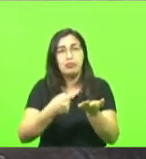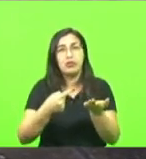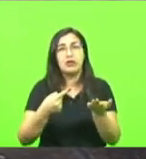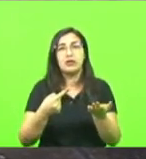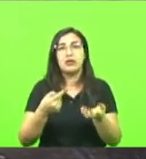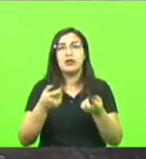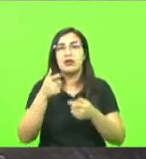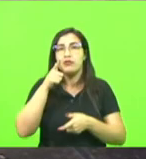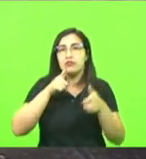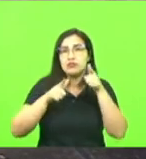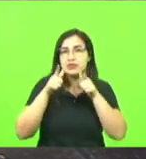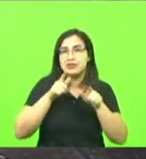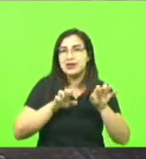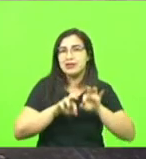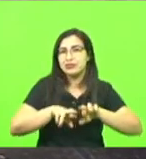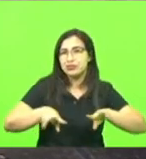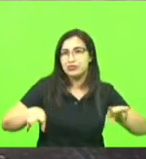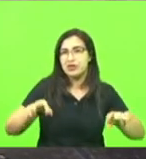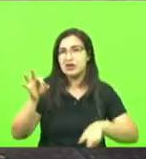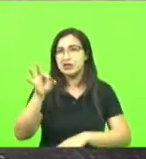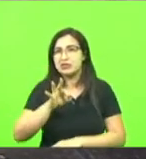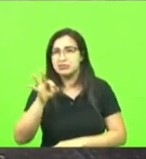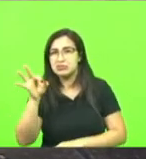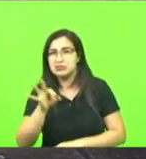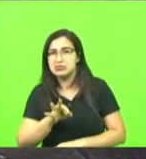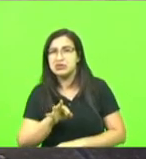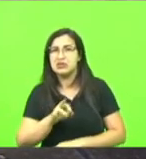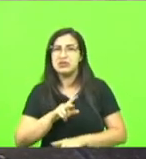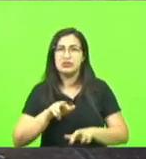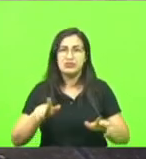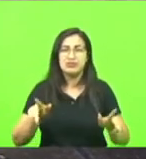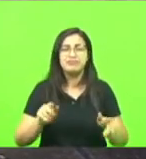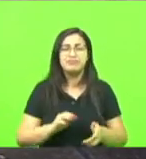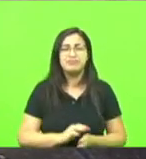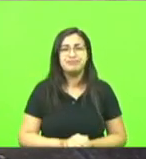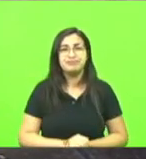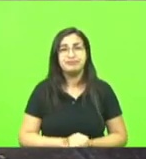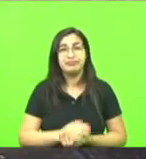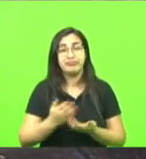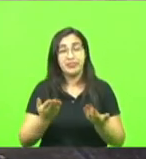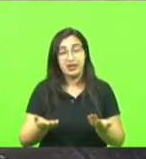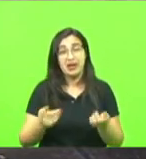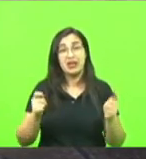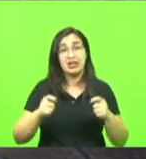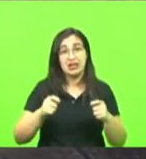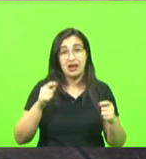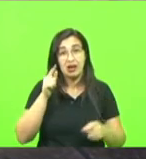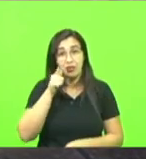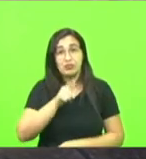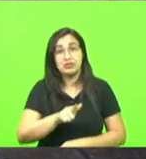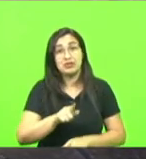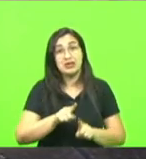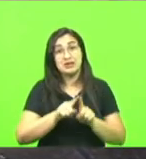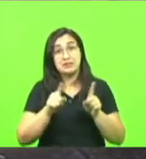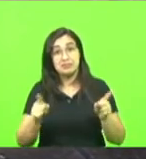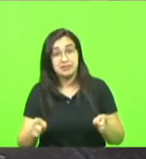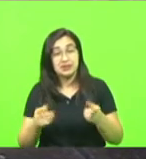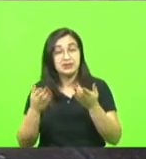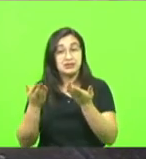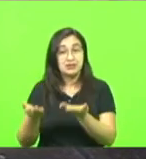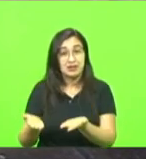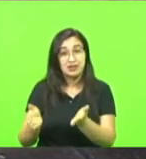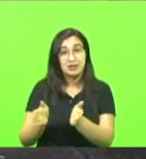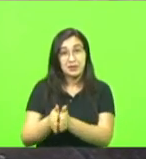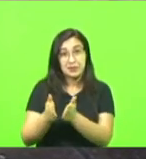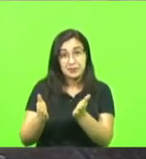e favores, e rentismo e oligopólios, aí esse modelo para eles funciona. Mas, para quem pode menos